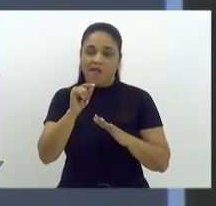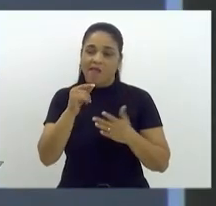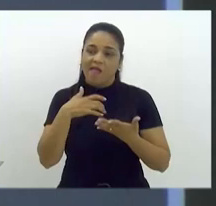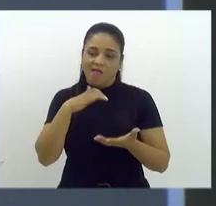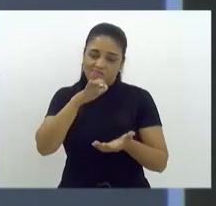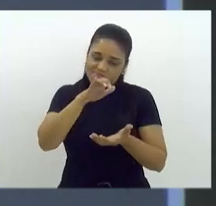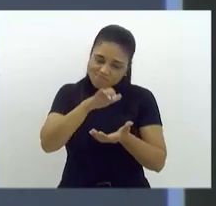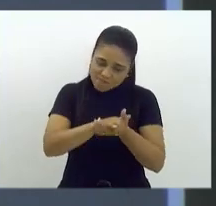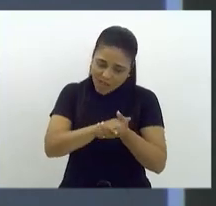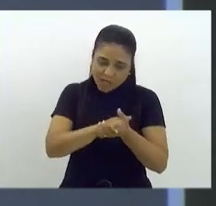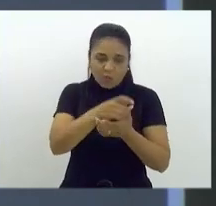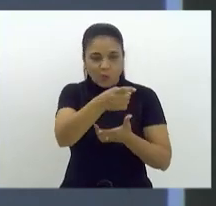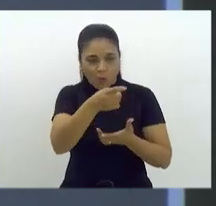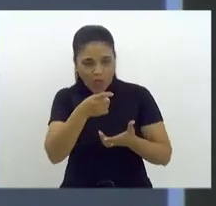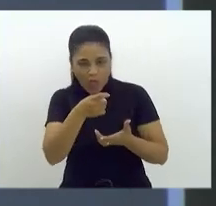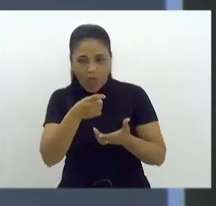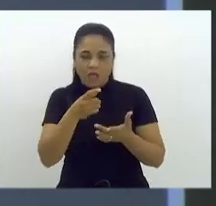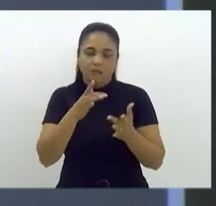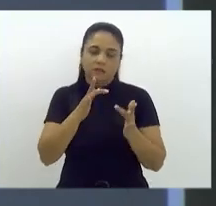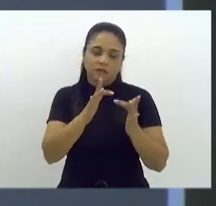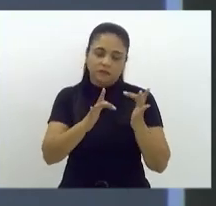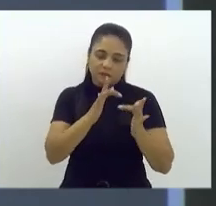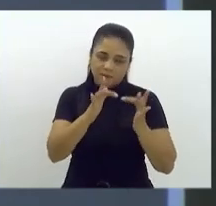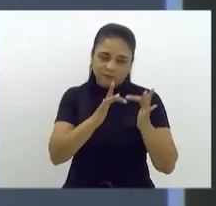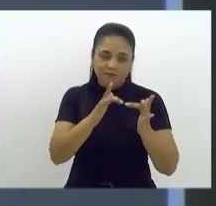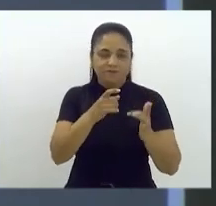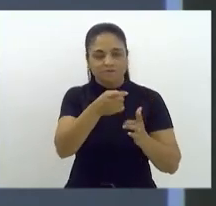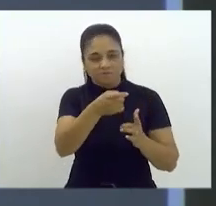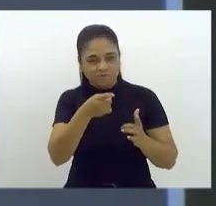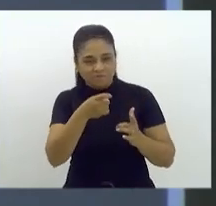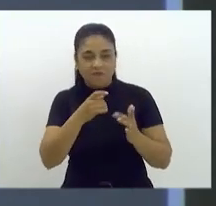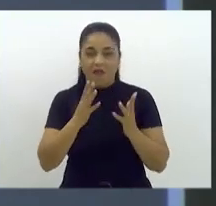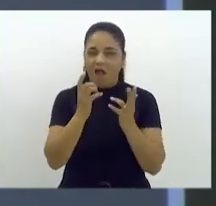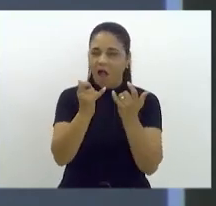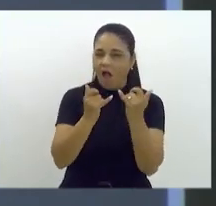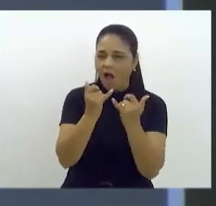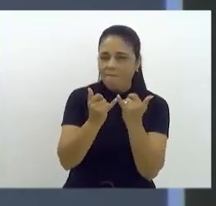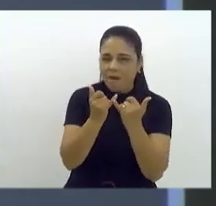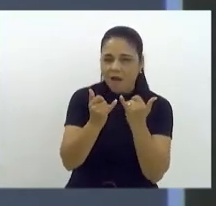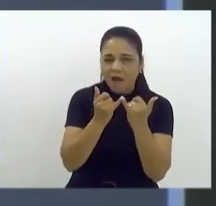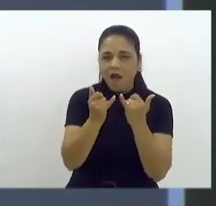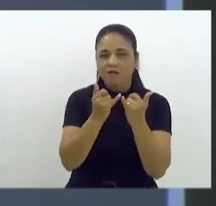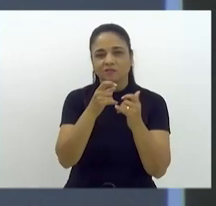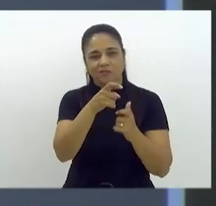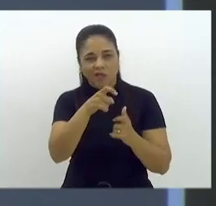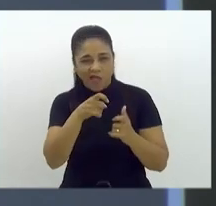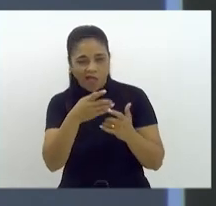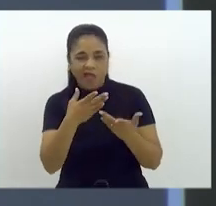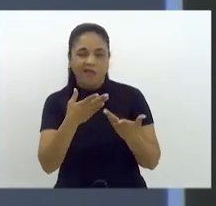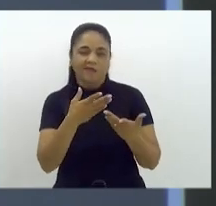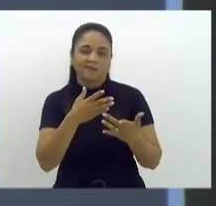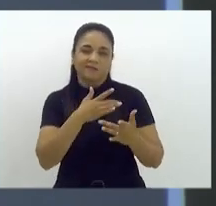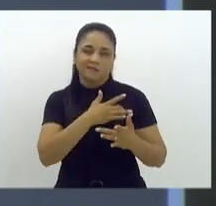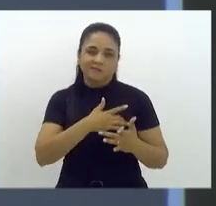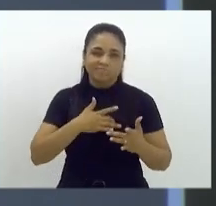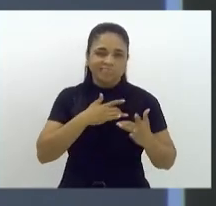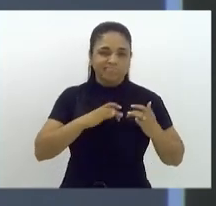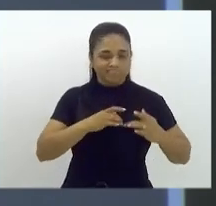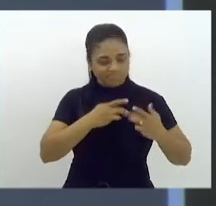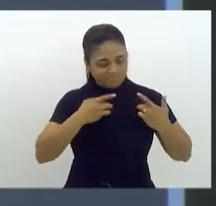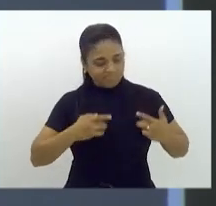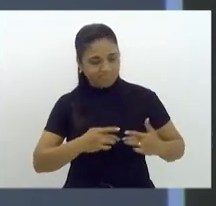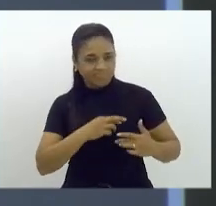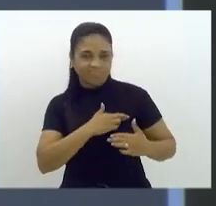Esponja de cônjuge de namorado companheiro ex amante enfim todas essas relações íntimas são os principais